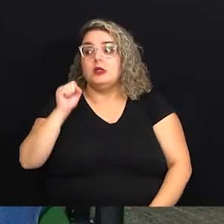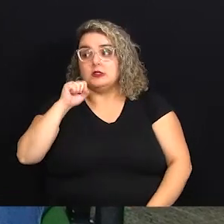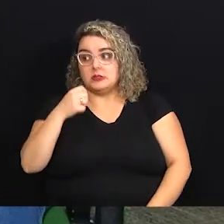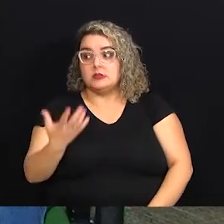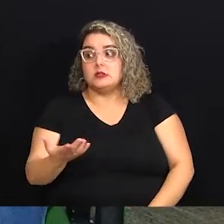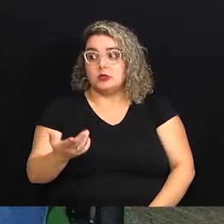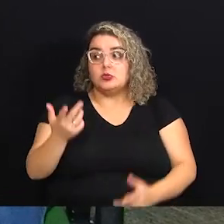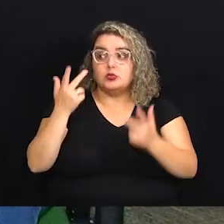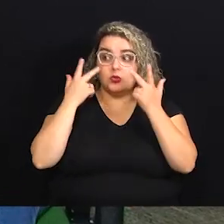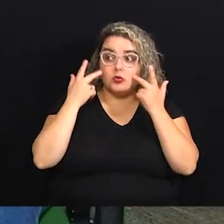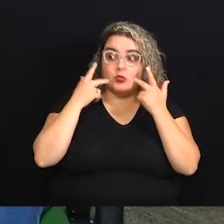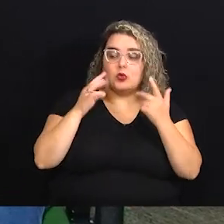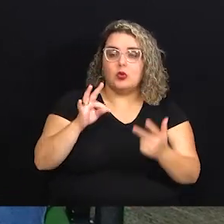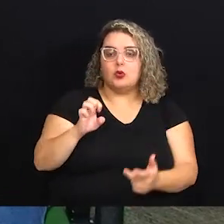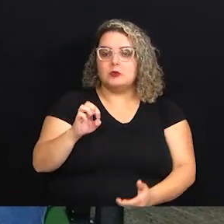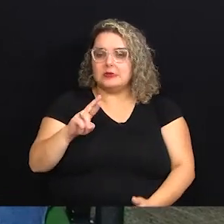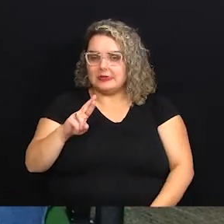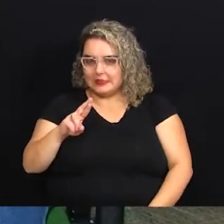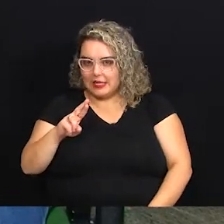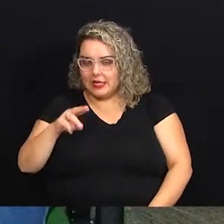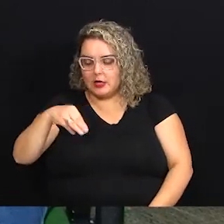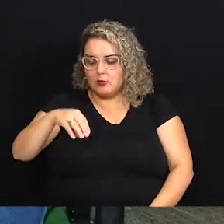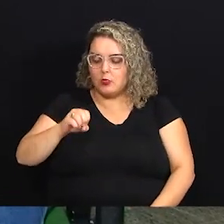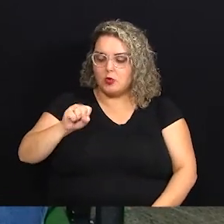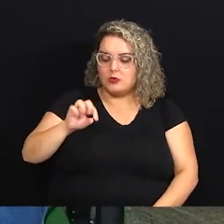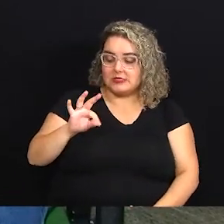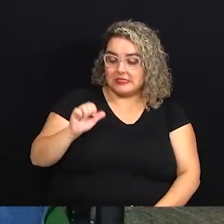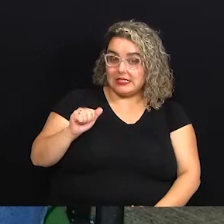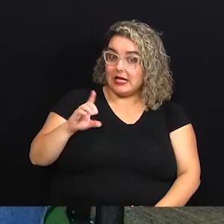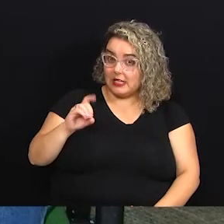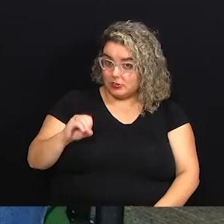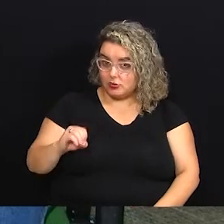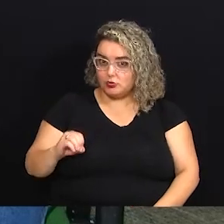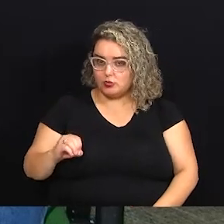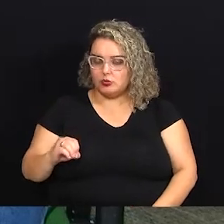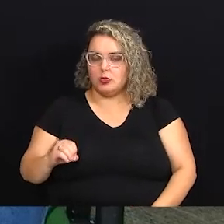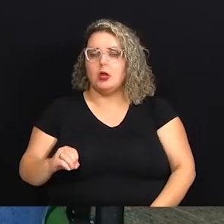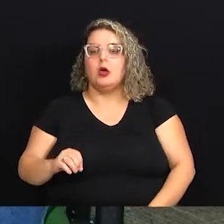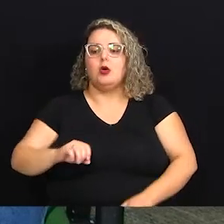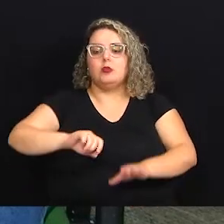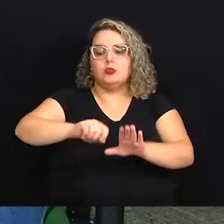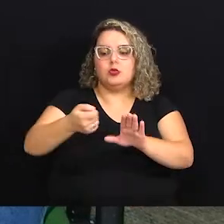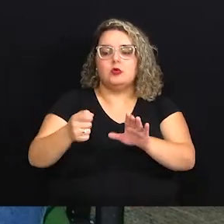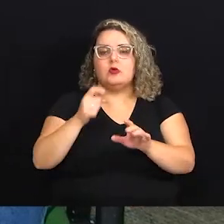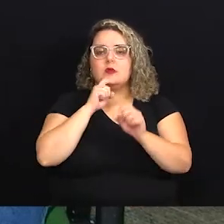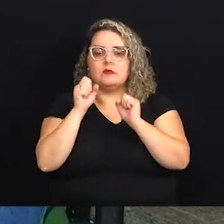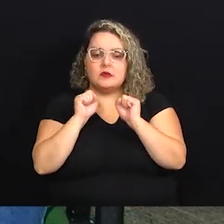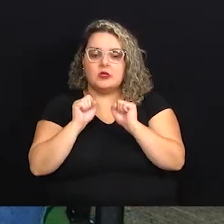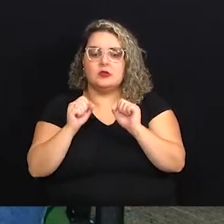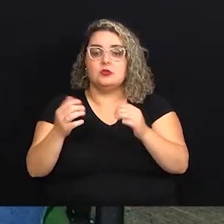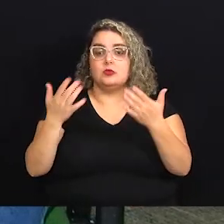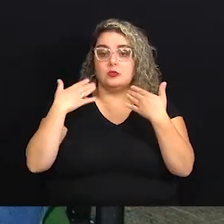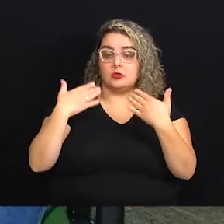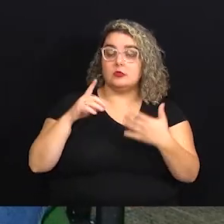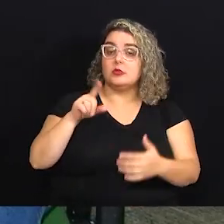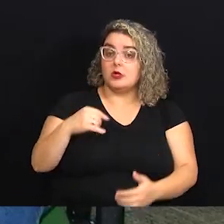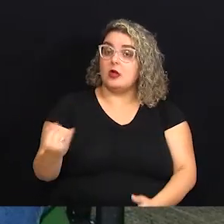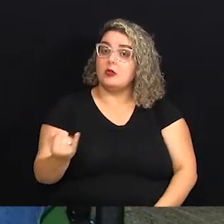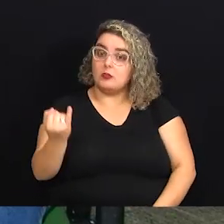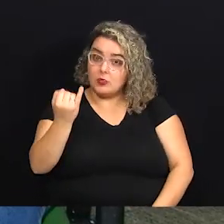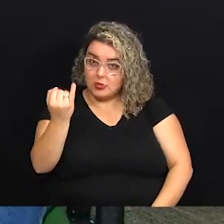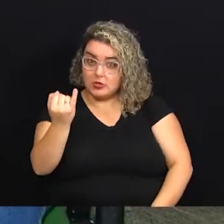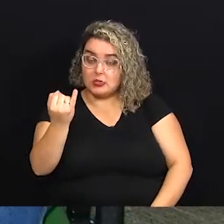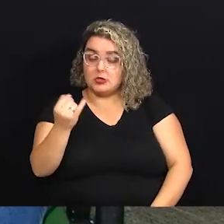né? Geralmente o termostato, ele indica, você consegue alterar para a estação do ano, inverno, verão, e